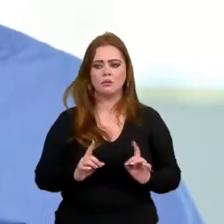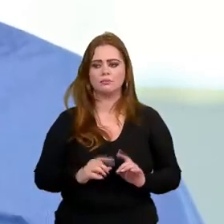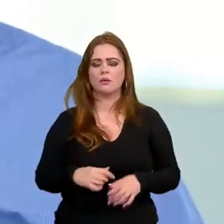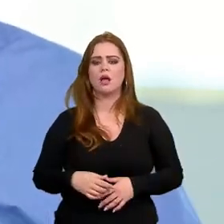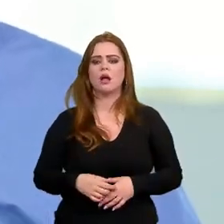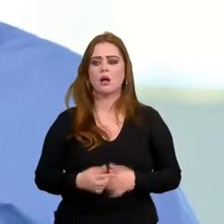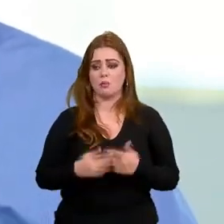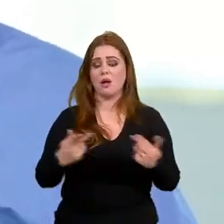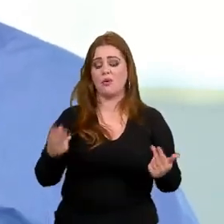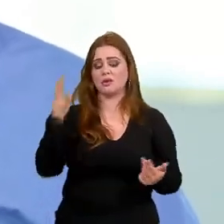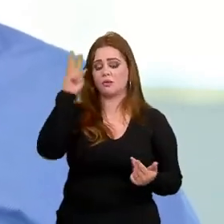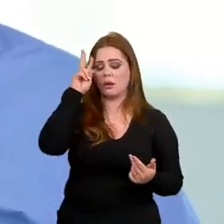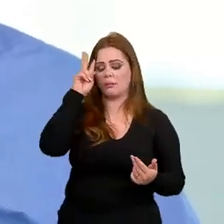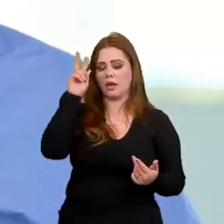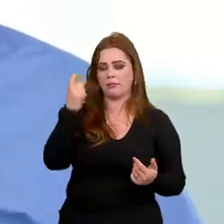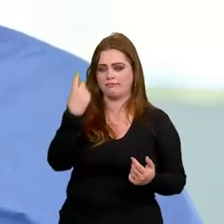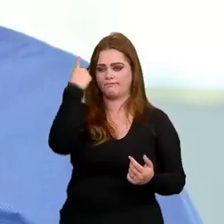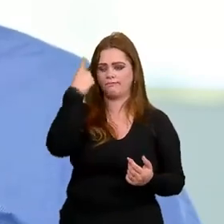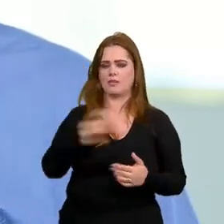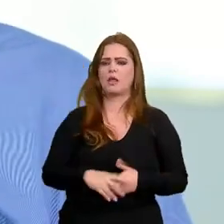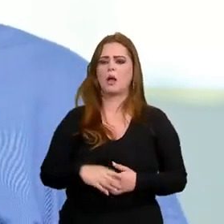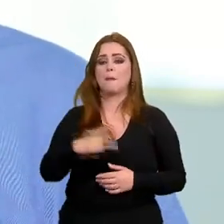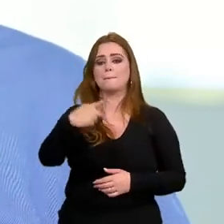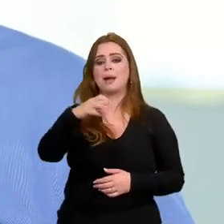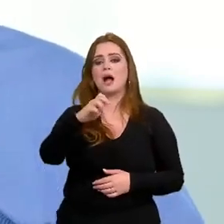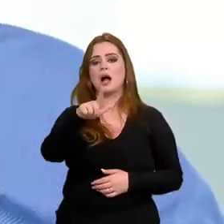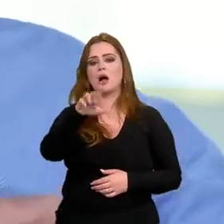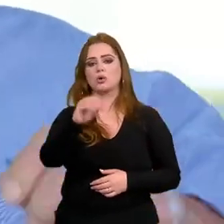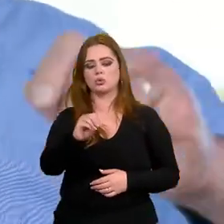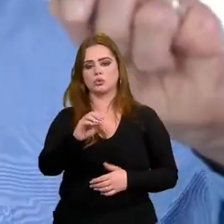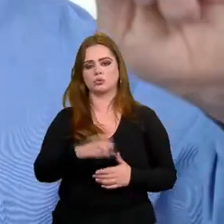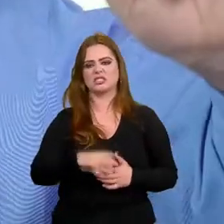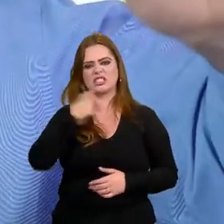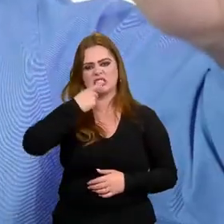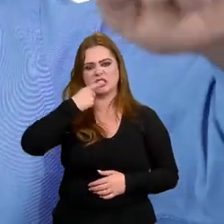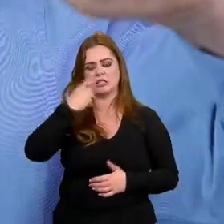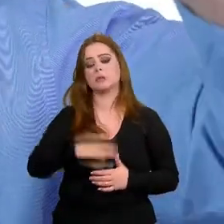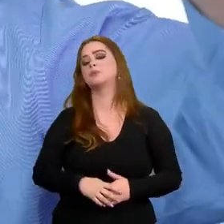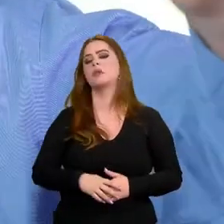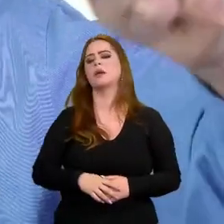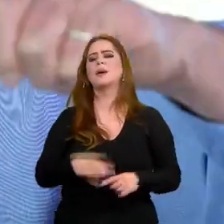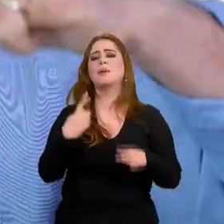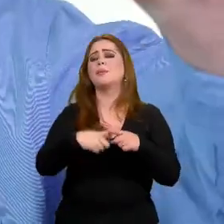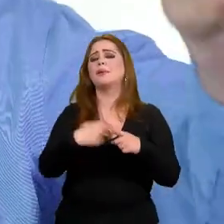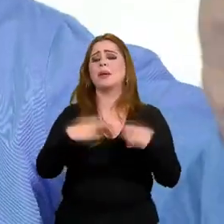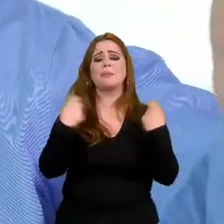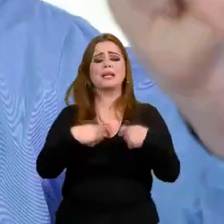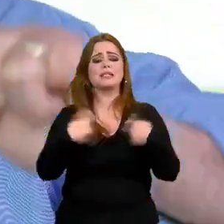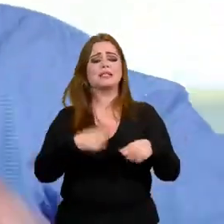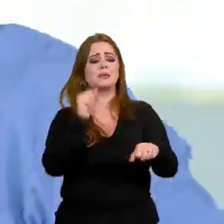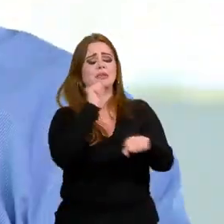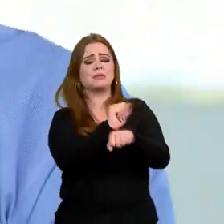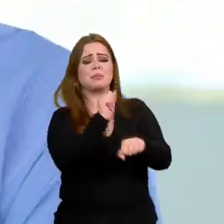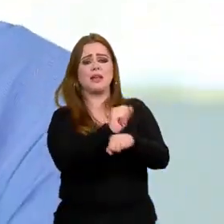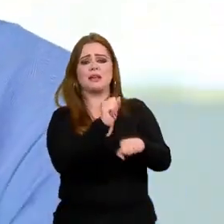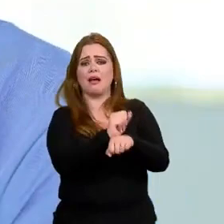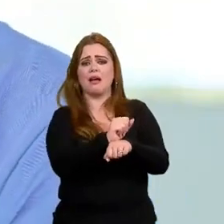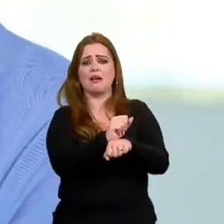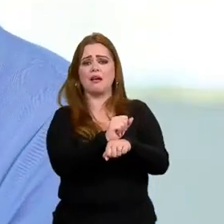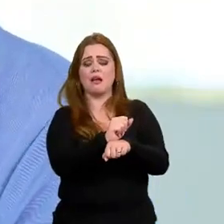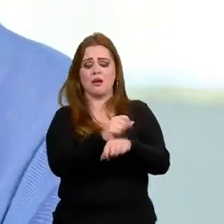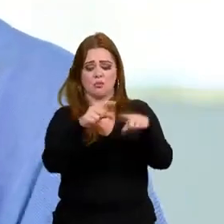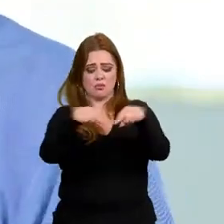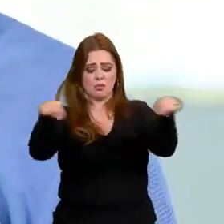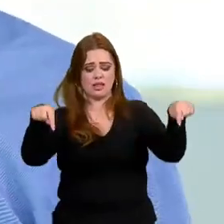Paulo, por que, que a gente tem que esperar o movimento invadir uma terra para a gente mandar o INCRA avaliar se ela é produtiva ou improdutiva, para a